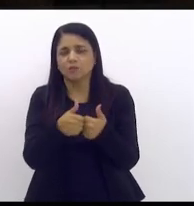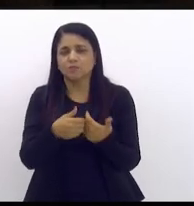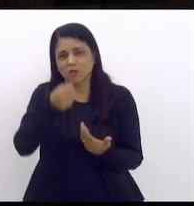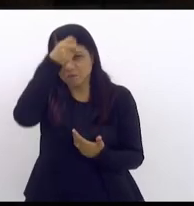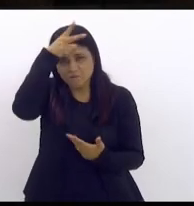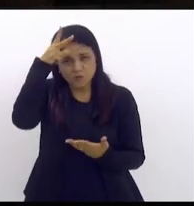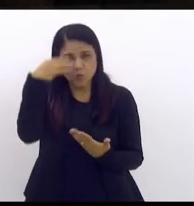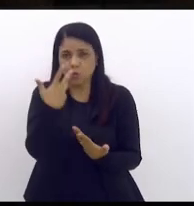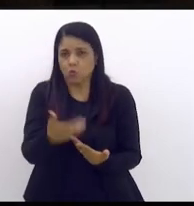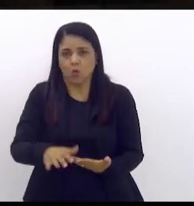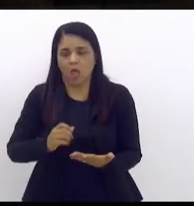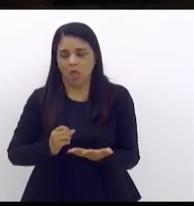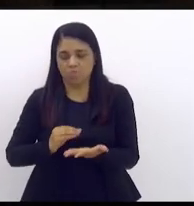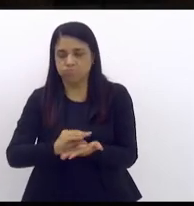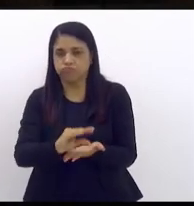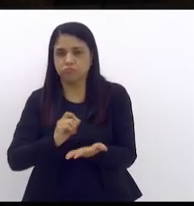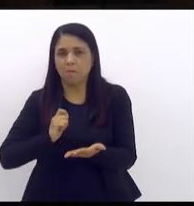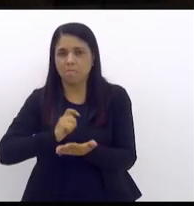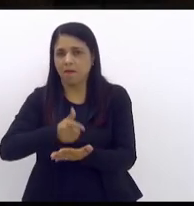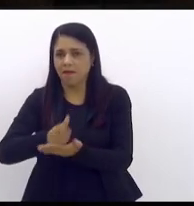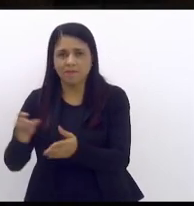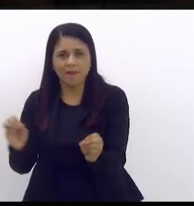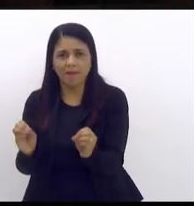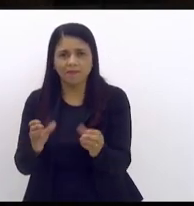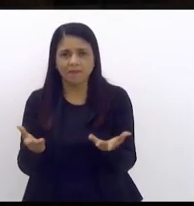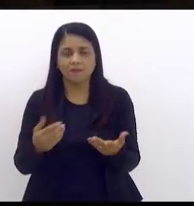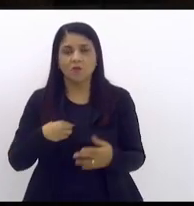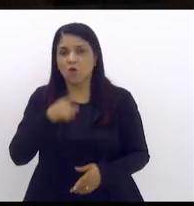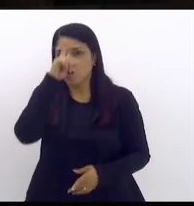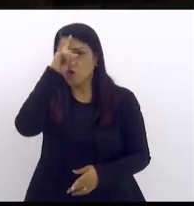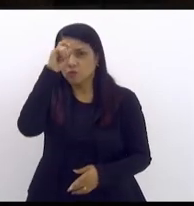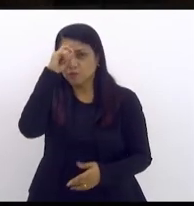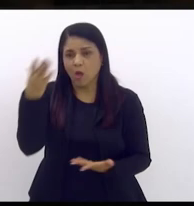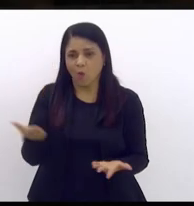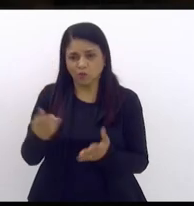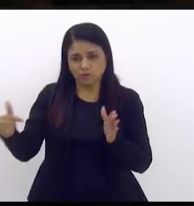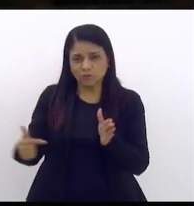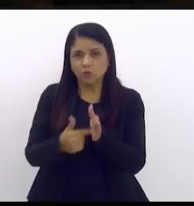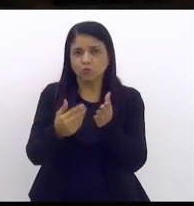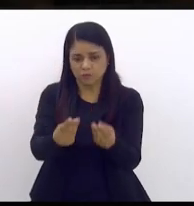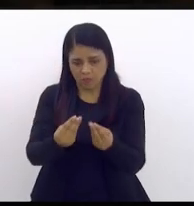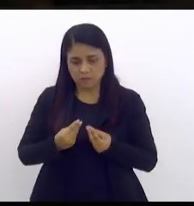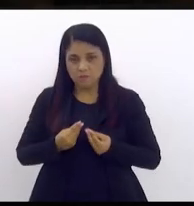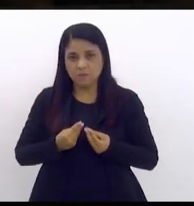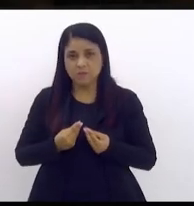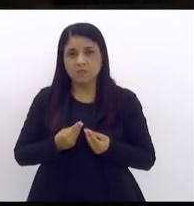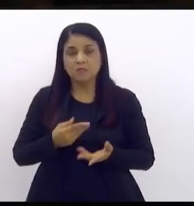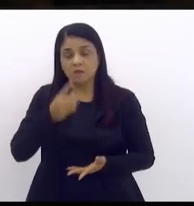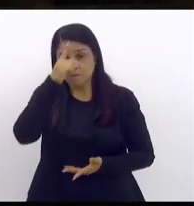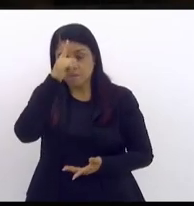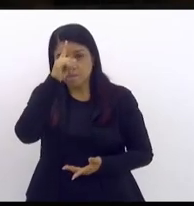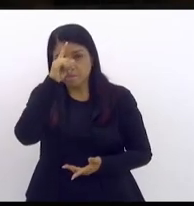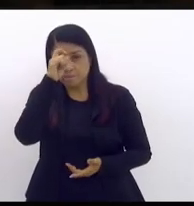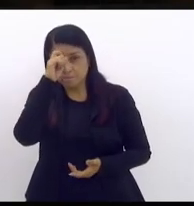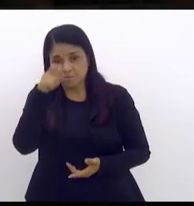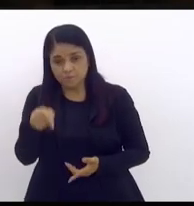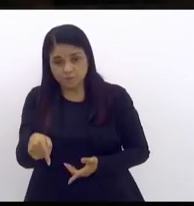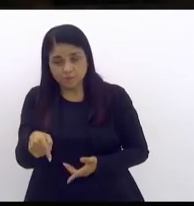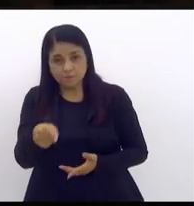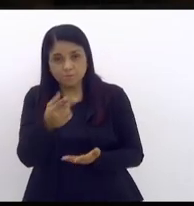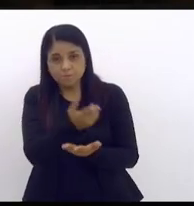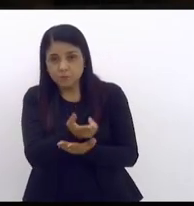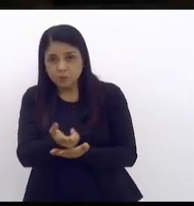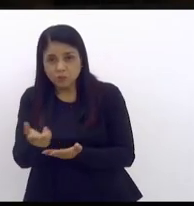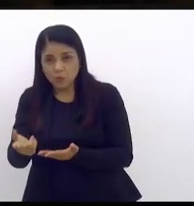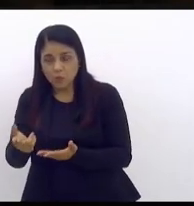dá para estar em hospitais, como eu recebi denúncia hoje, com as pessoas tendo alta, porque melhoraram a sua condição de